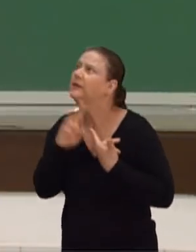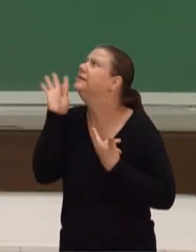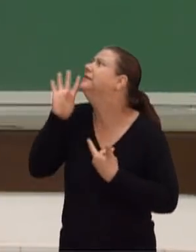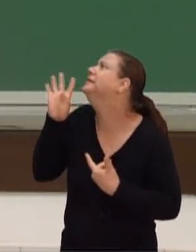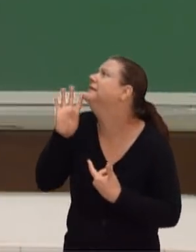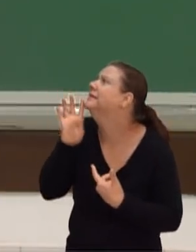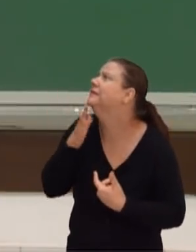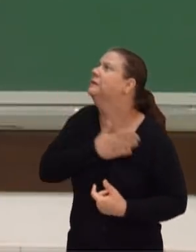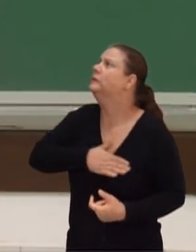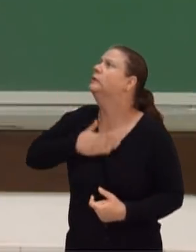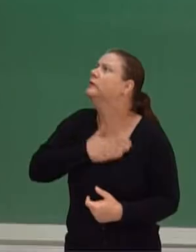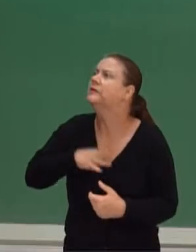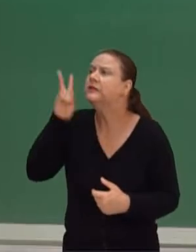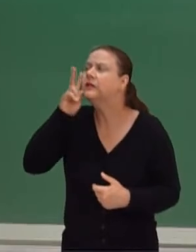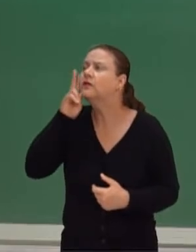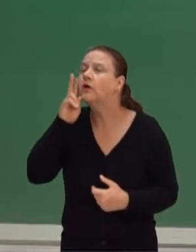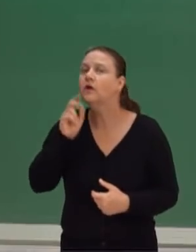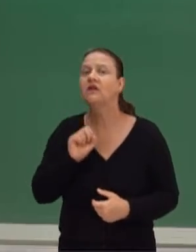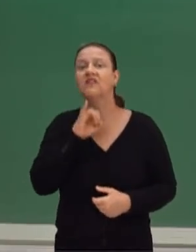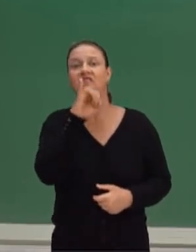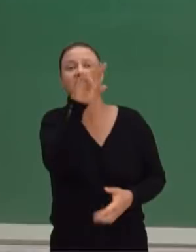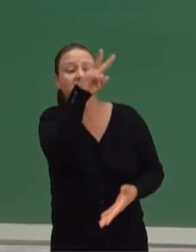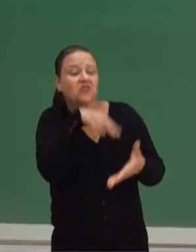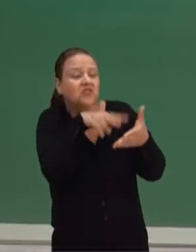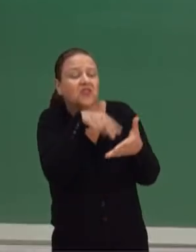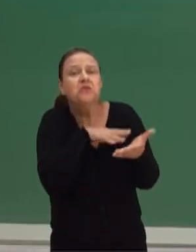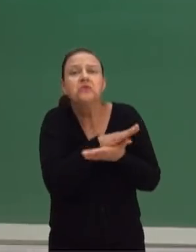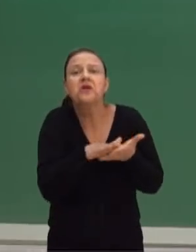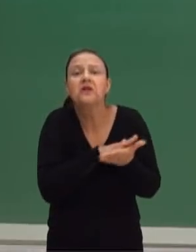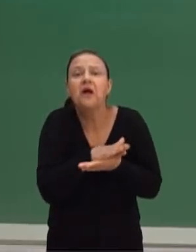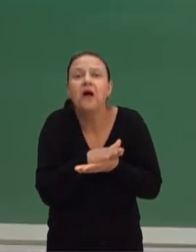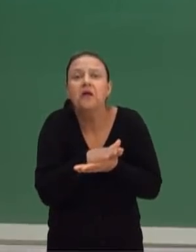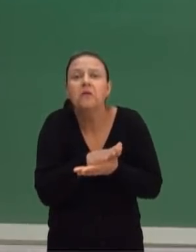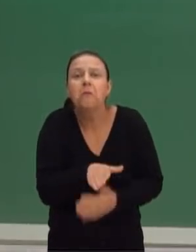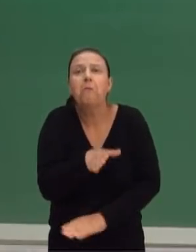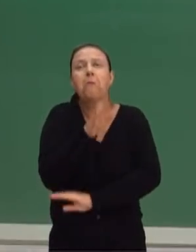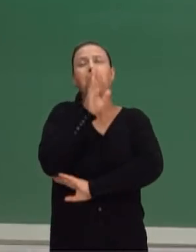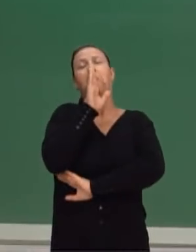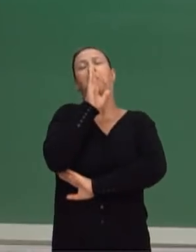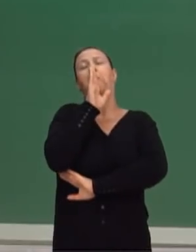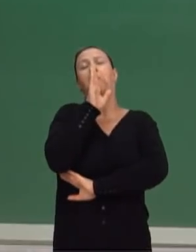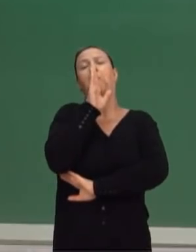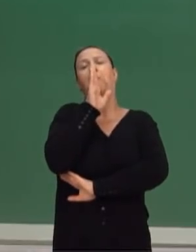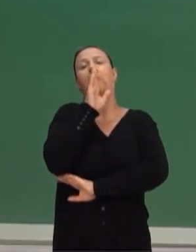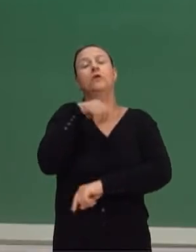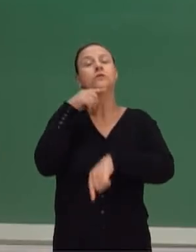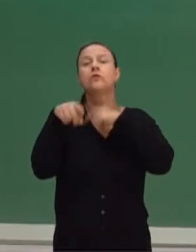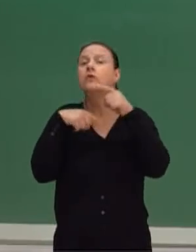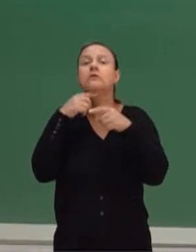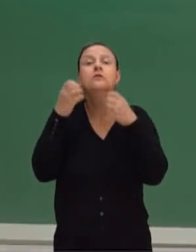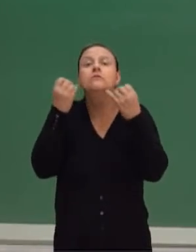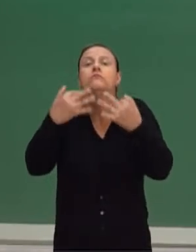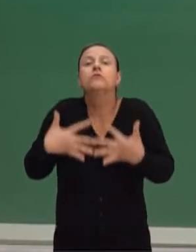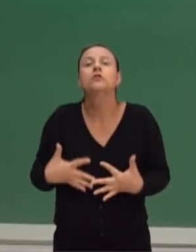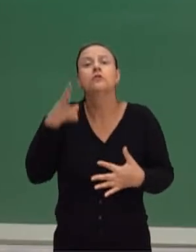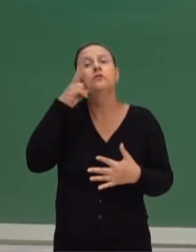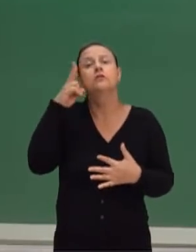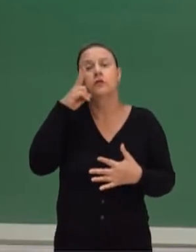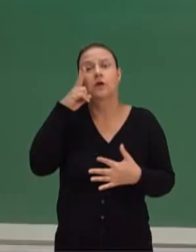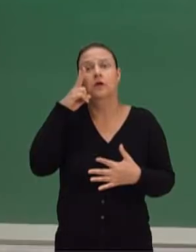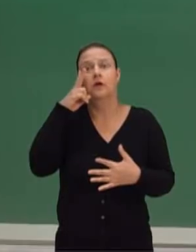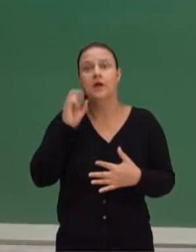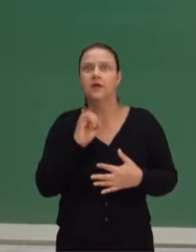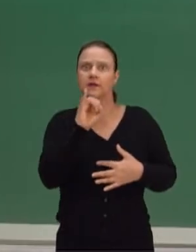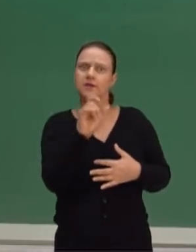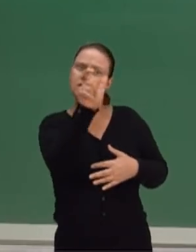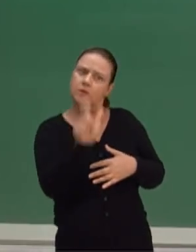quê? O que você vai contar? Percebe? Quem ler mais tem um discurso